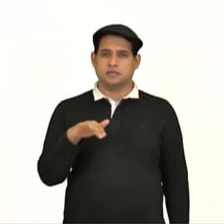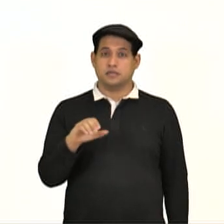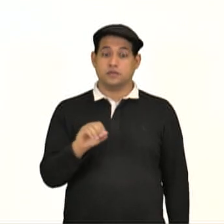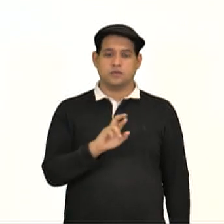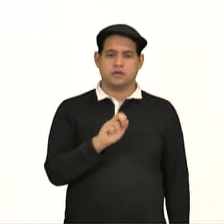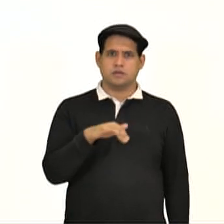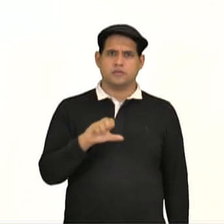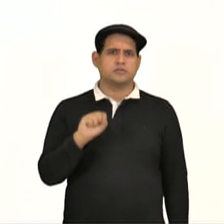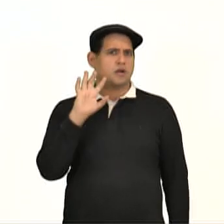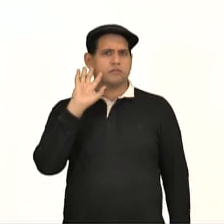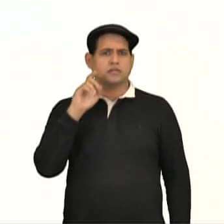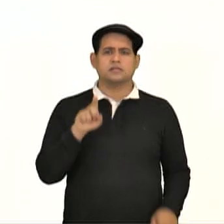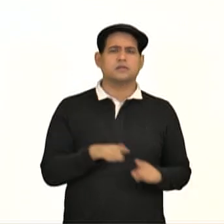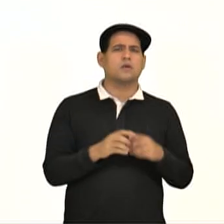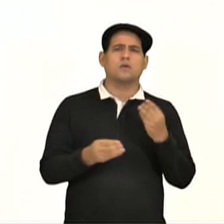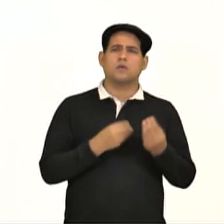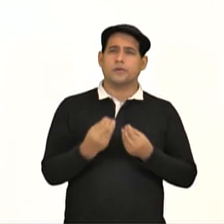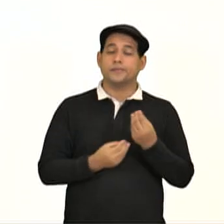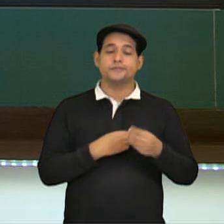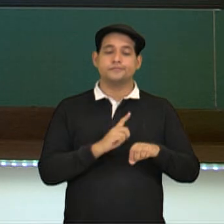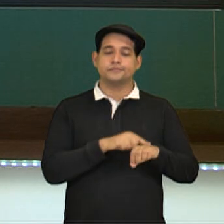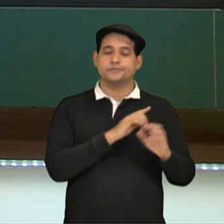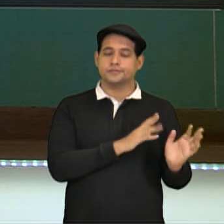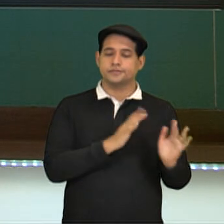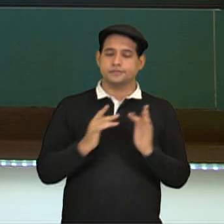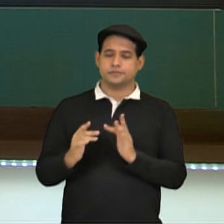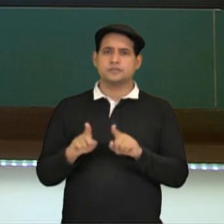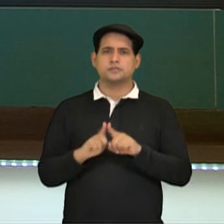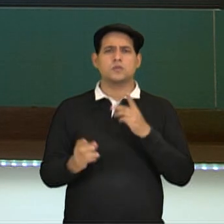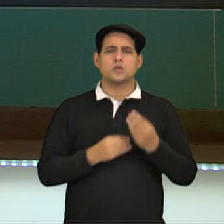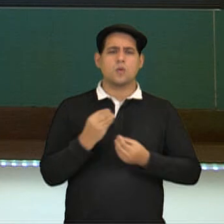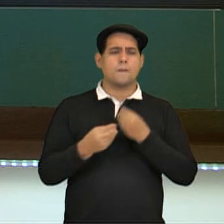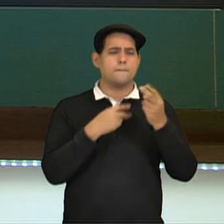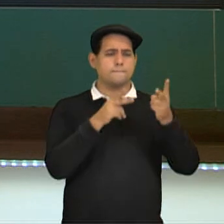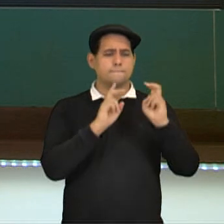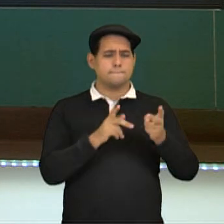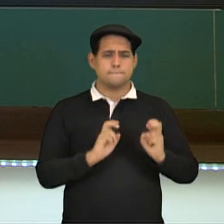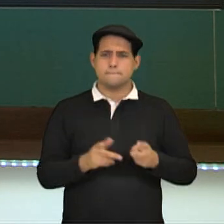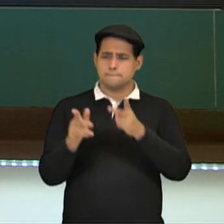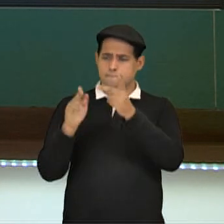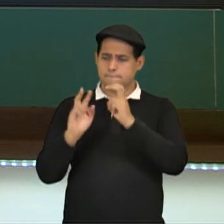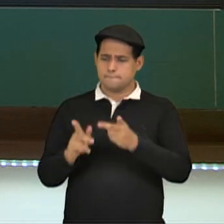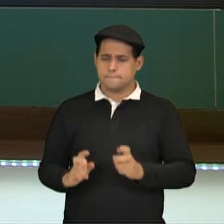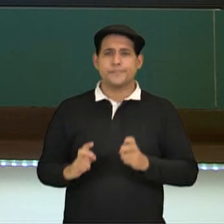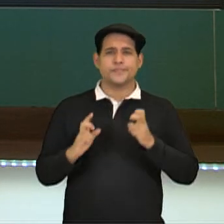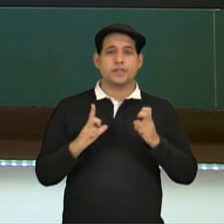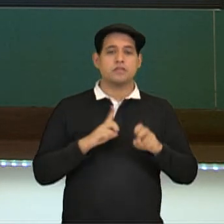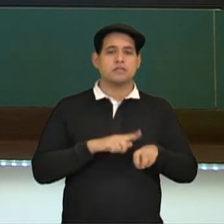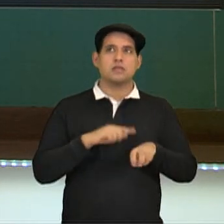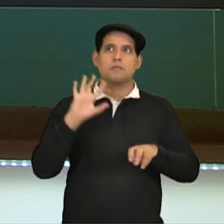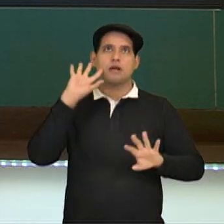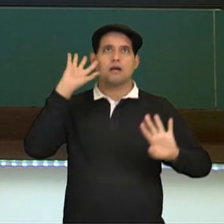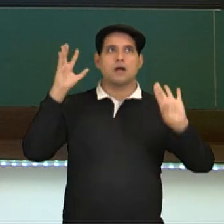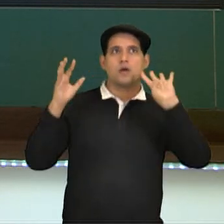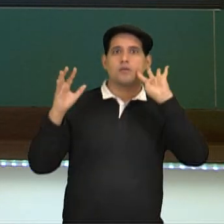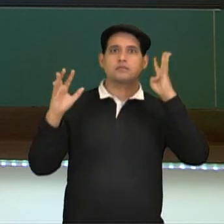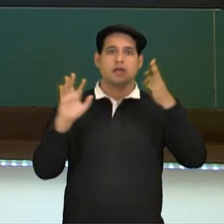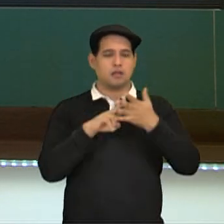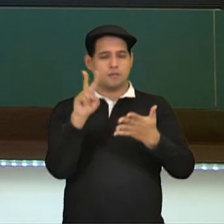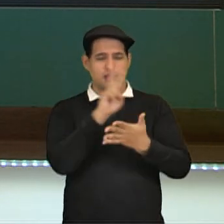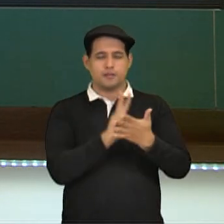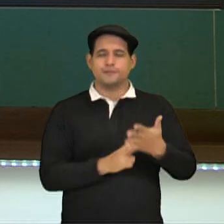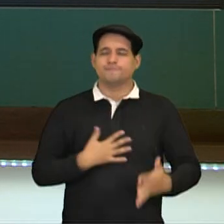o personagem, essa questão do tempo, né, de como que ele percebe o tempo, como que o tempo flui diante de uma